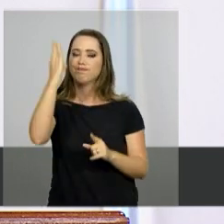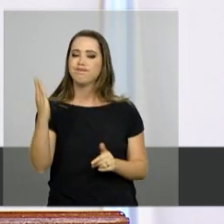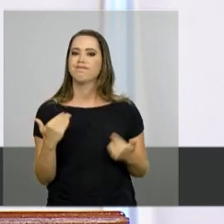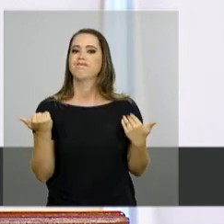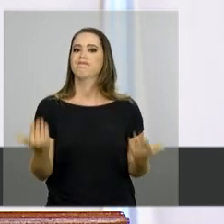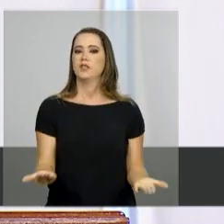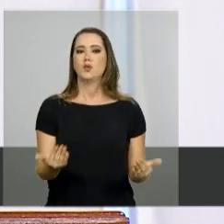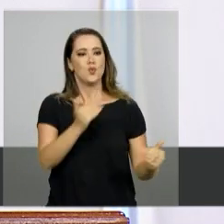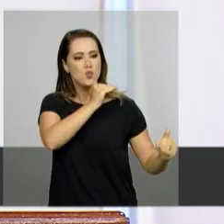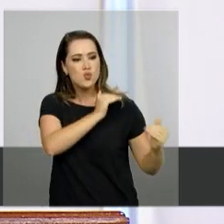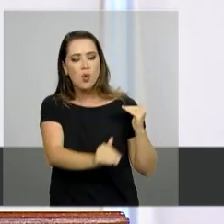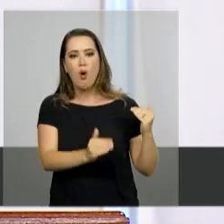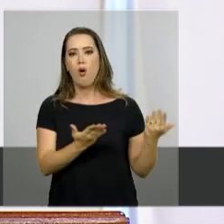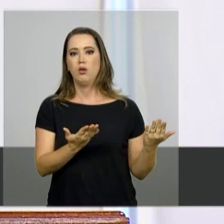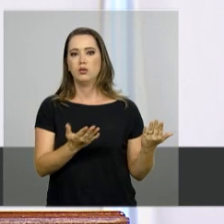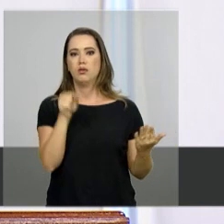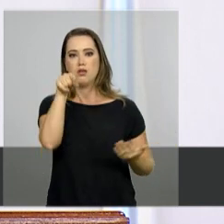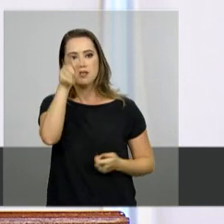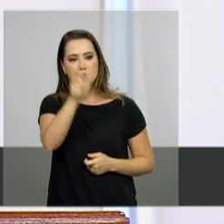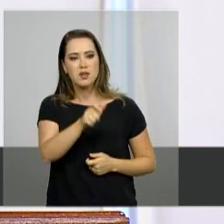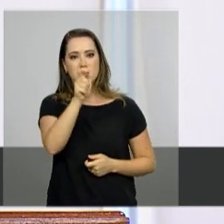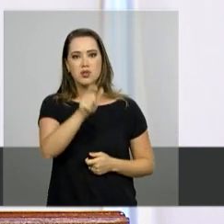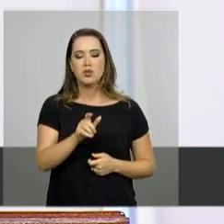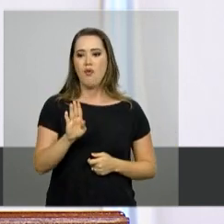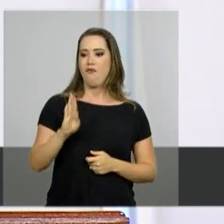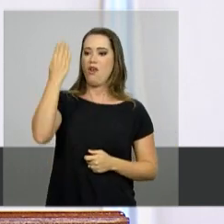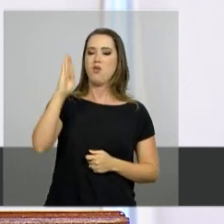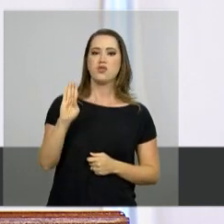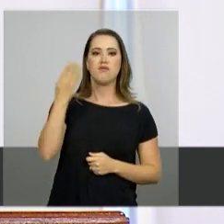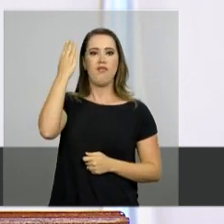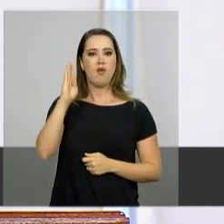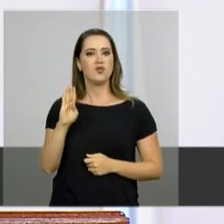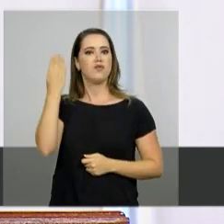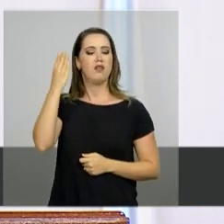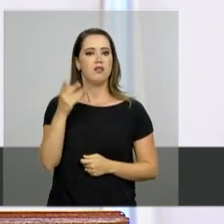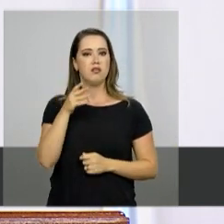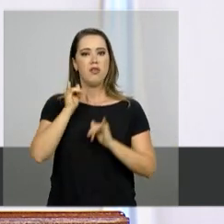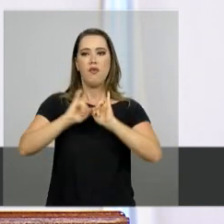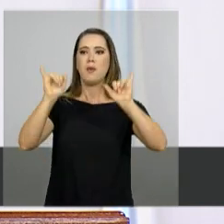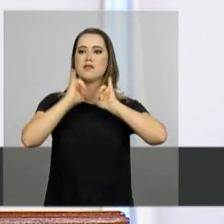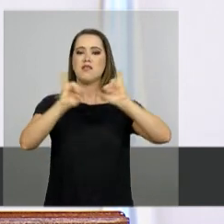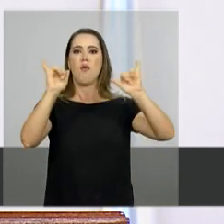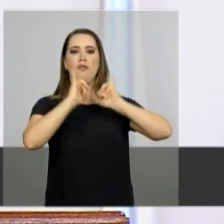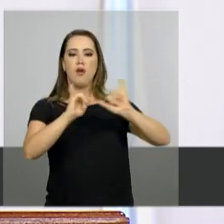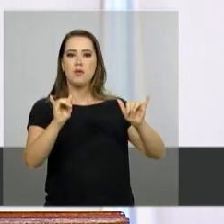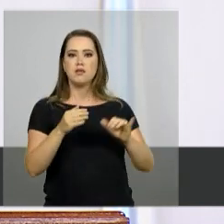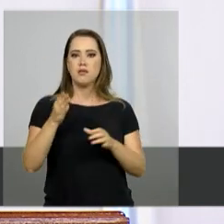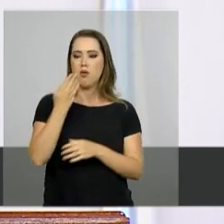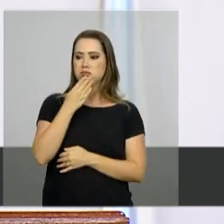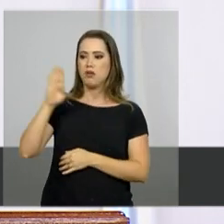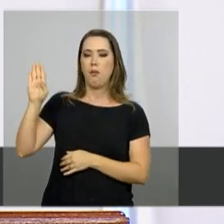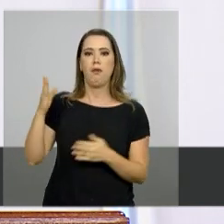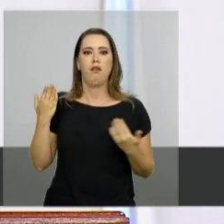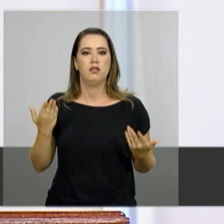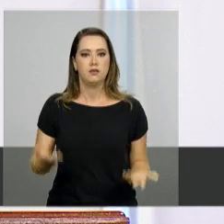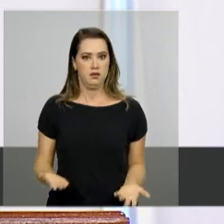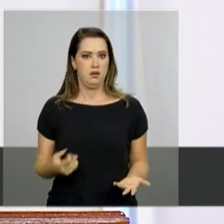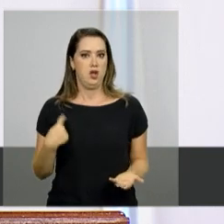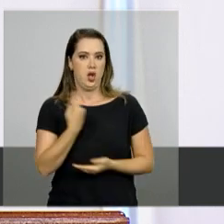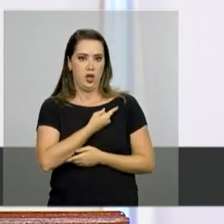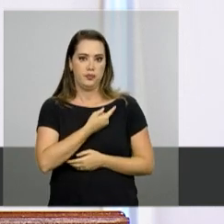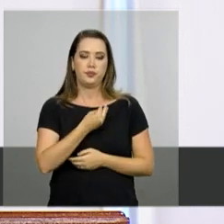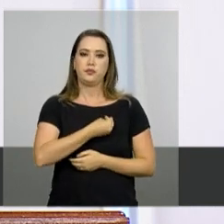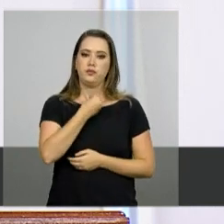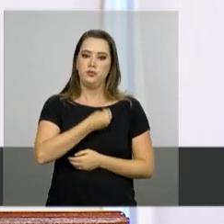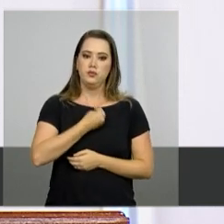é intolerável que as pessoas falseiem dados durante a campanha eleitoral é intolerável que nós vivemos num estado